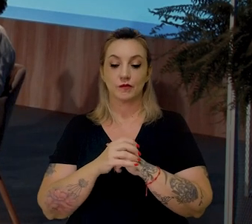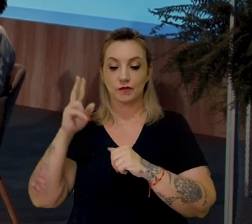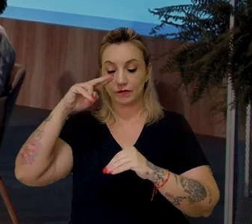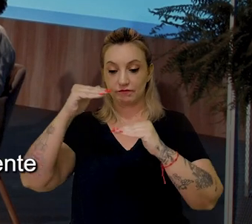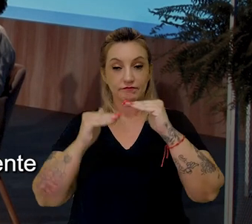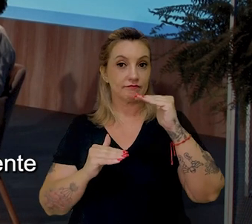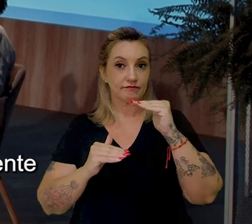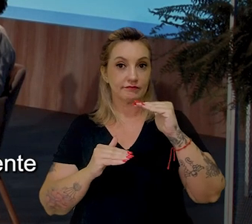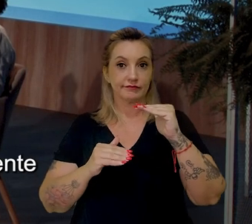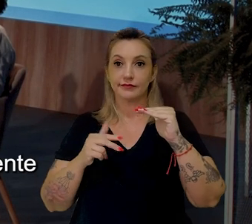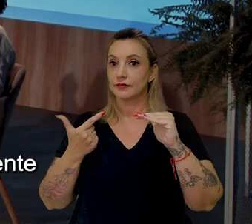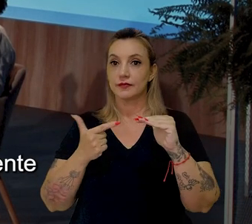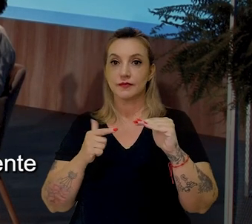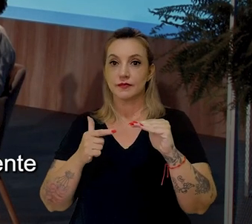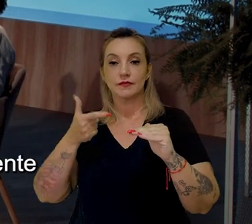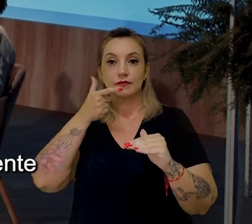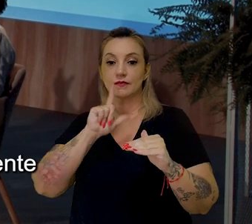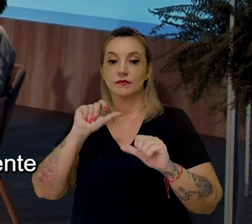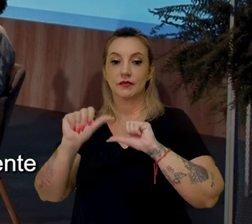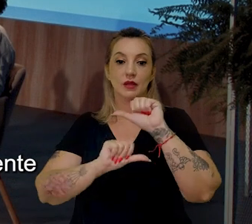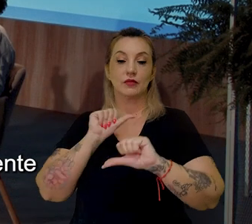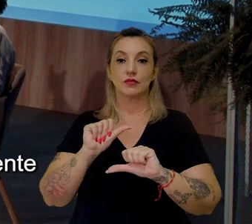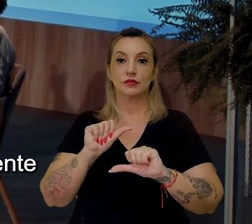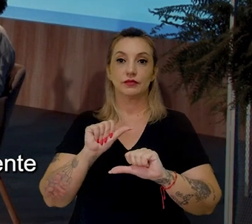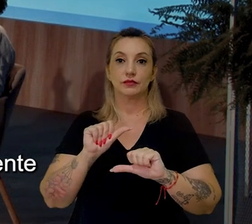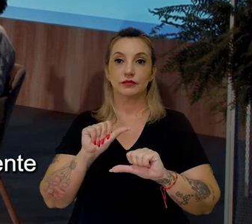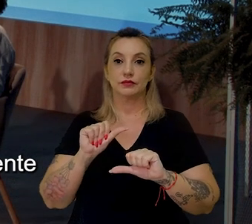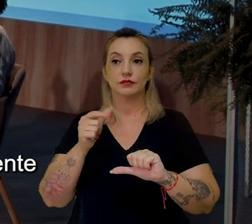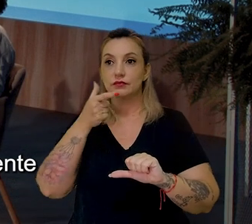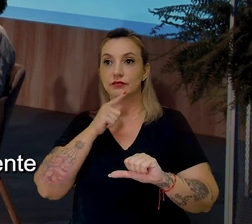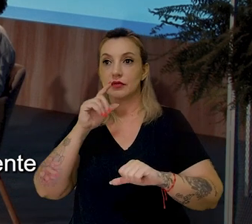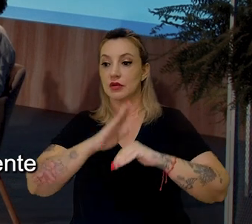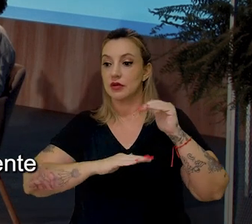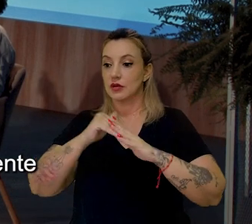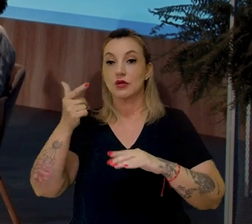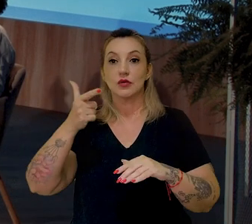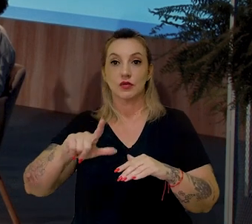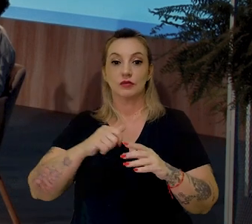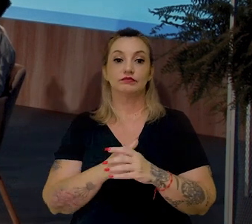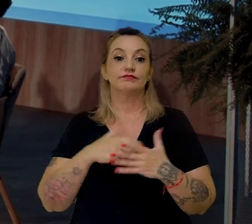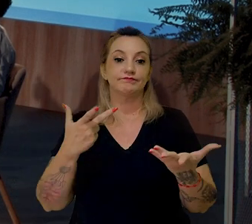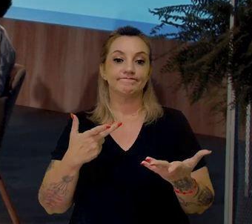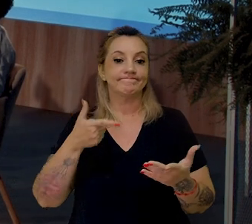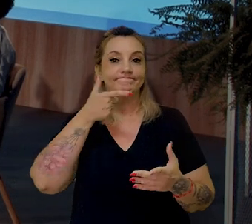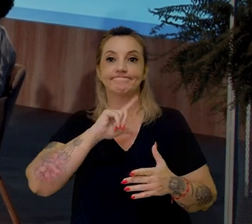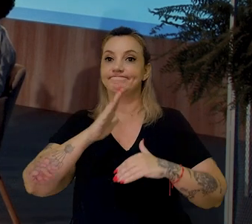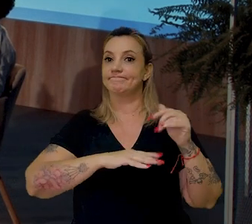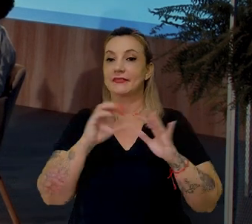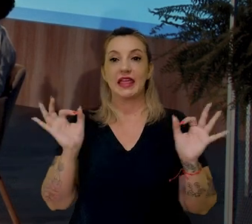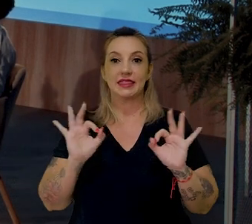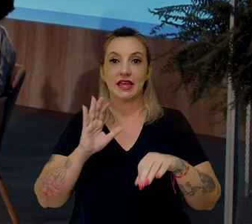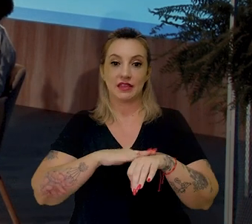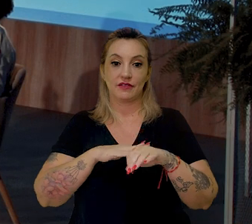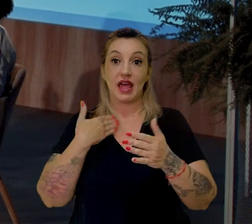desigualdade não vai conseguir mudar aquilo que a gente tá chamando hoje de Reconstruir então você não reconstrói nada que